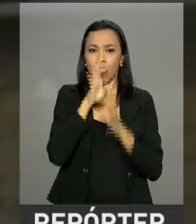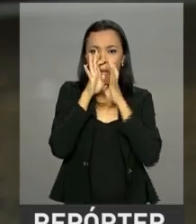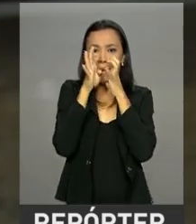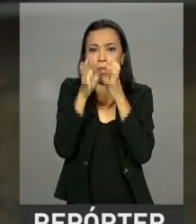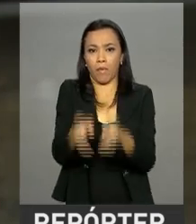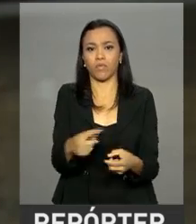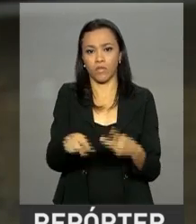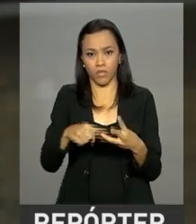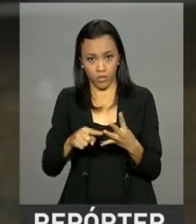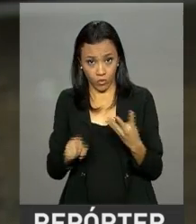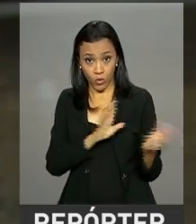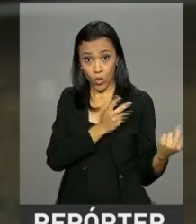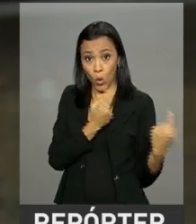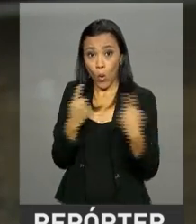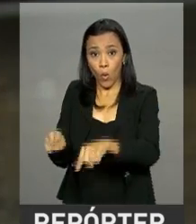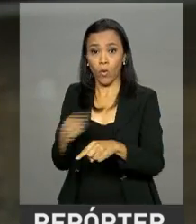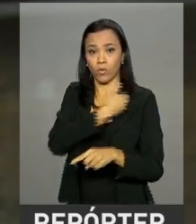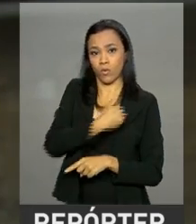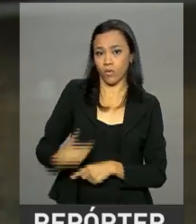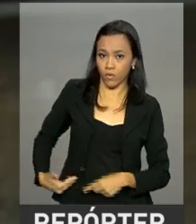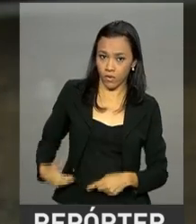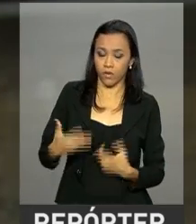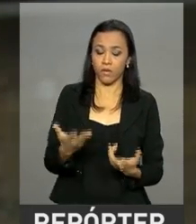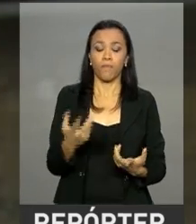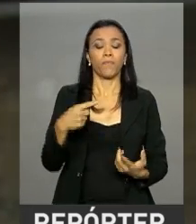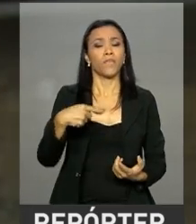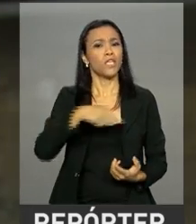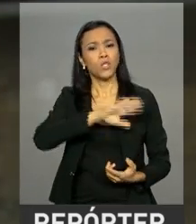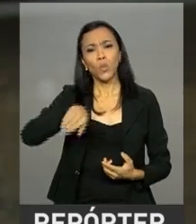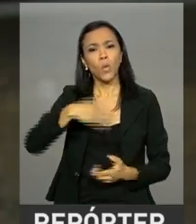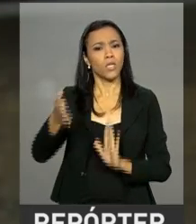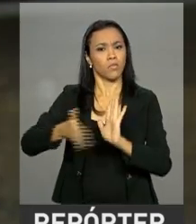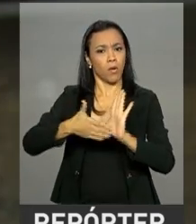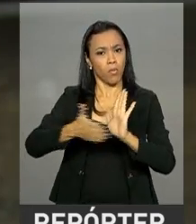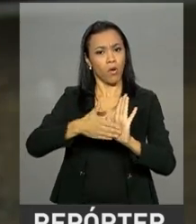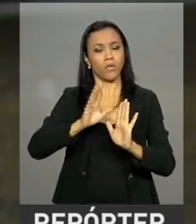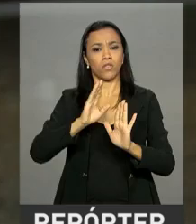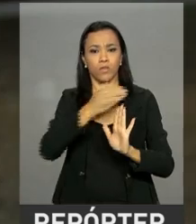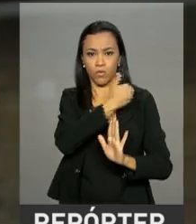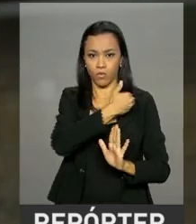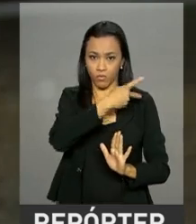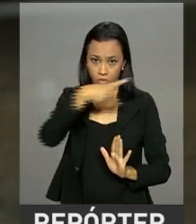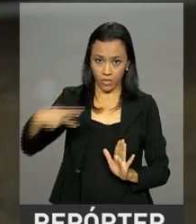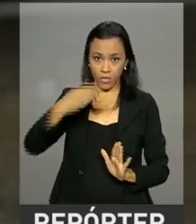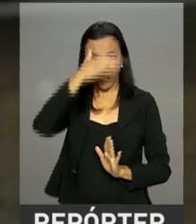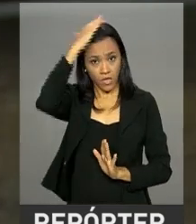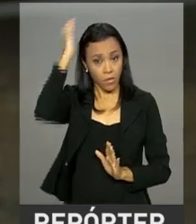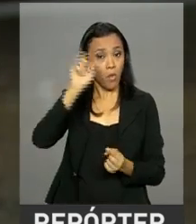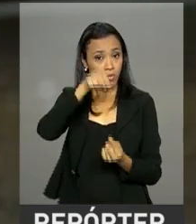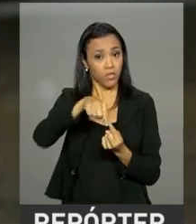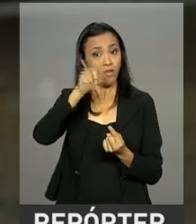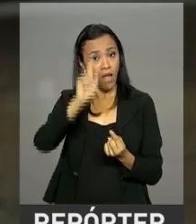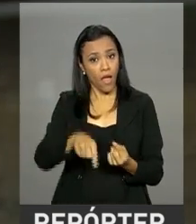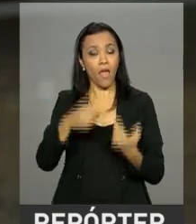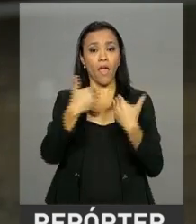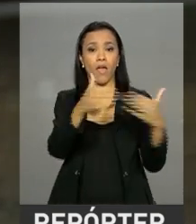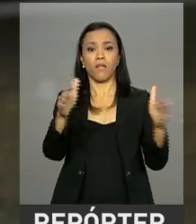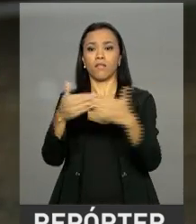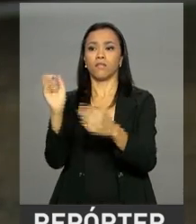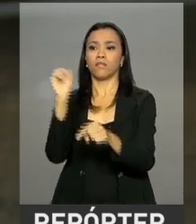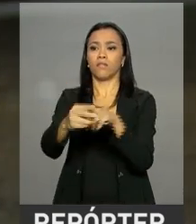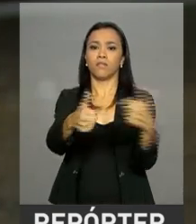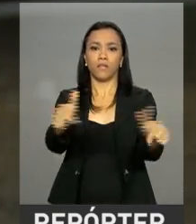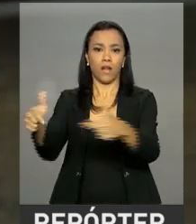todas as propostas do presidente em exercício Michel Temer Elas têm como como objetivo gerar empregos viabilizar o